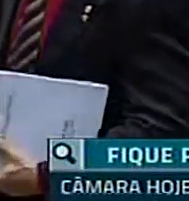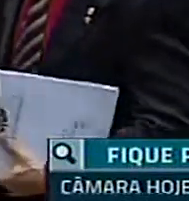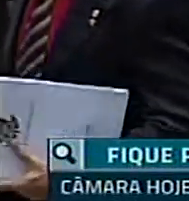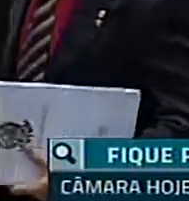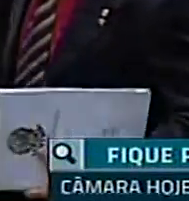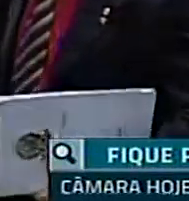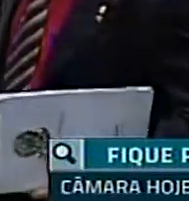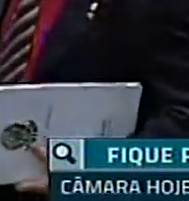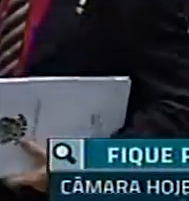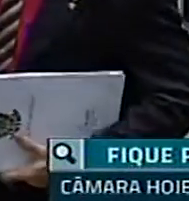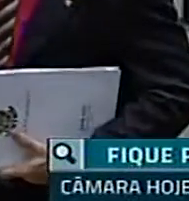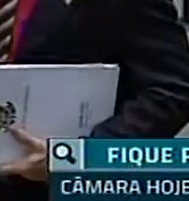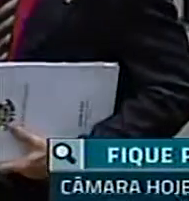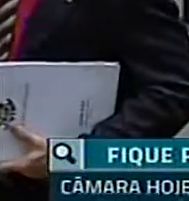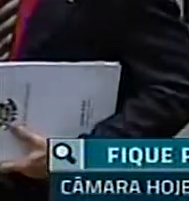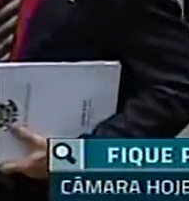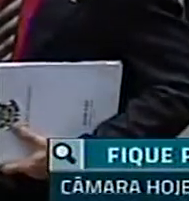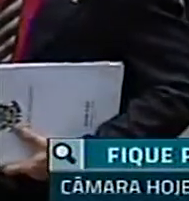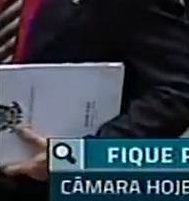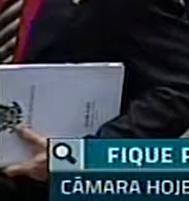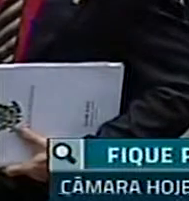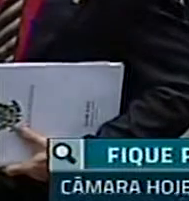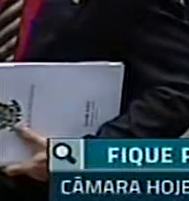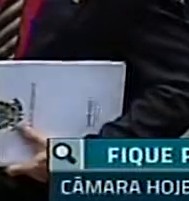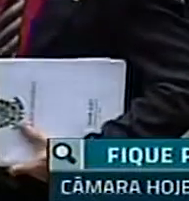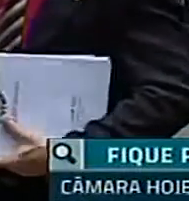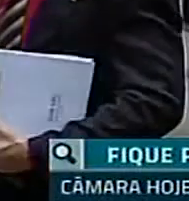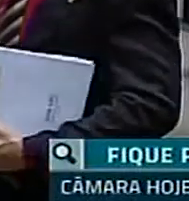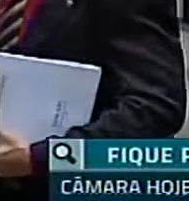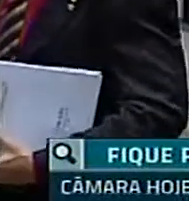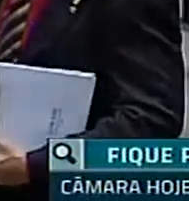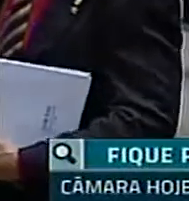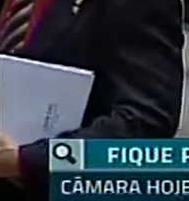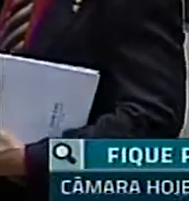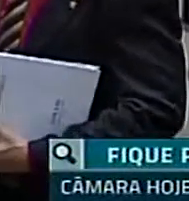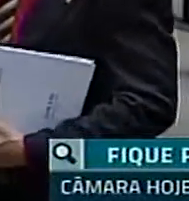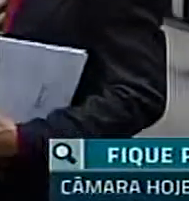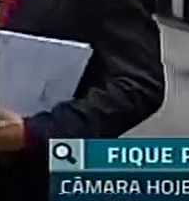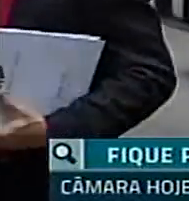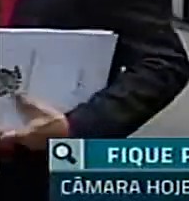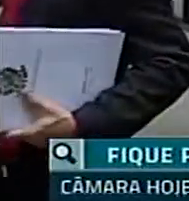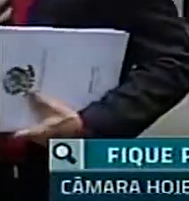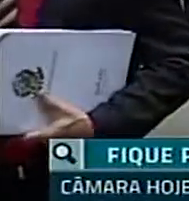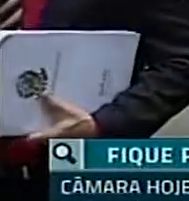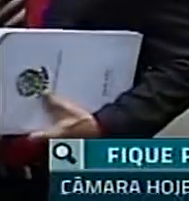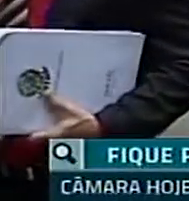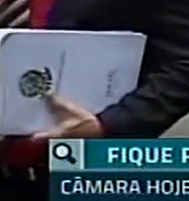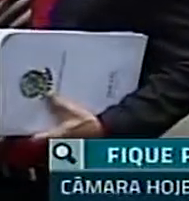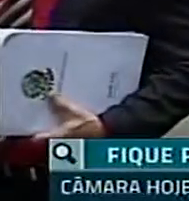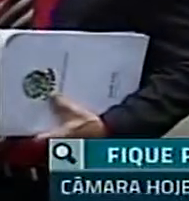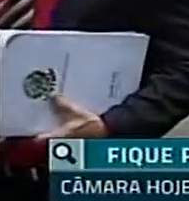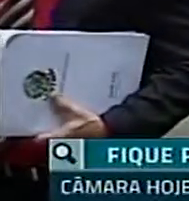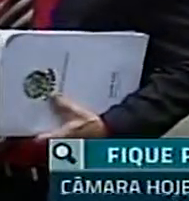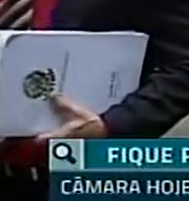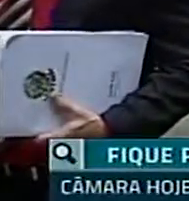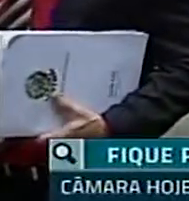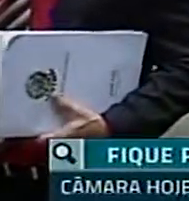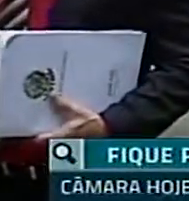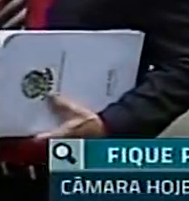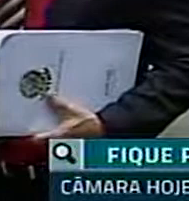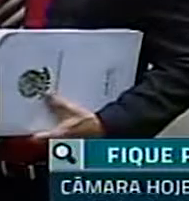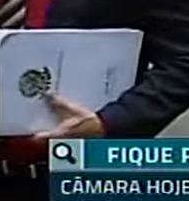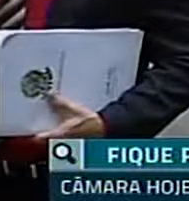Excelência traz um tema que é um tema extremamente difícil para qualquer